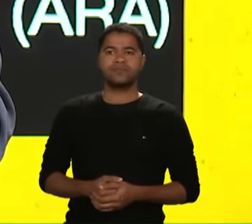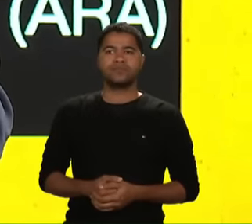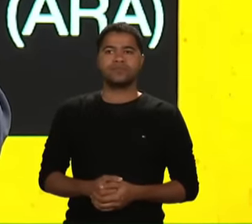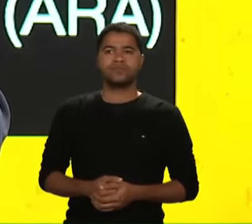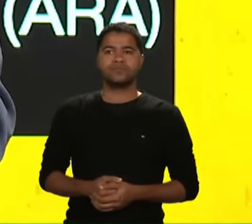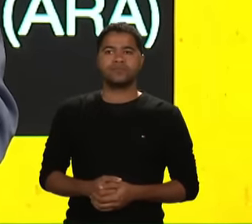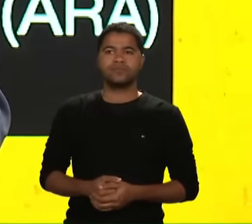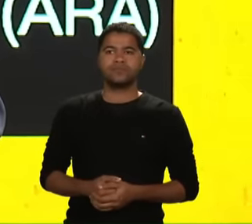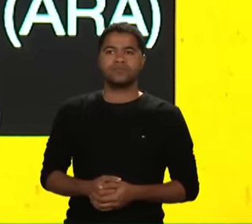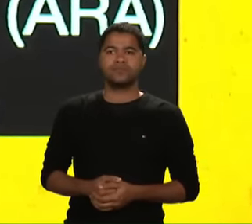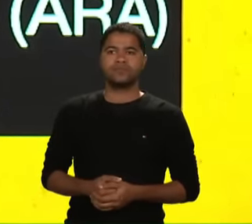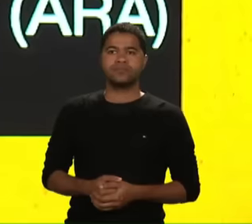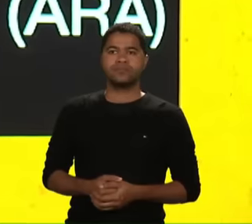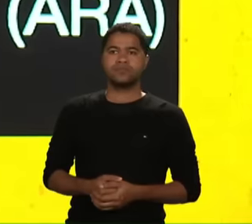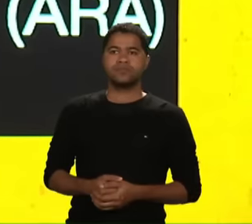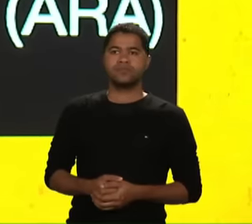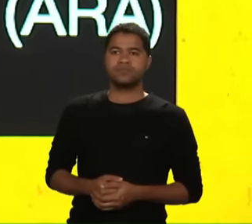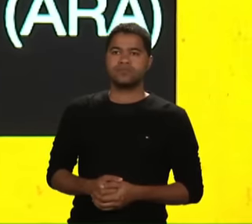eu disse,